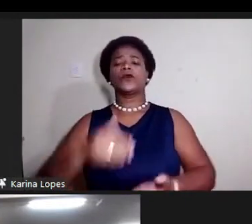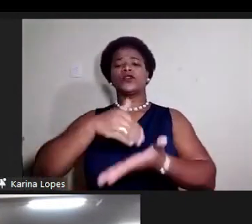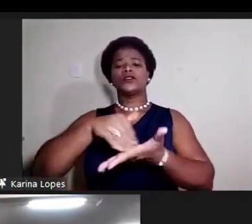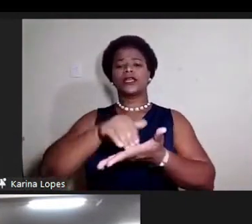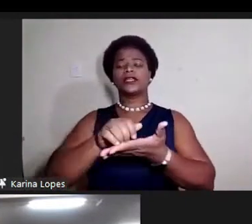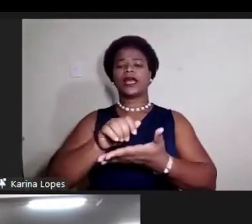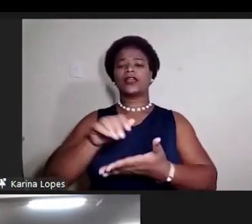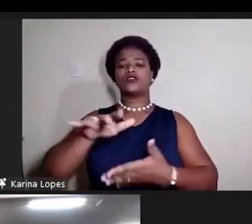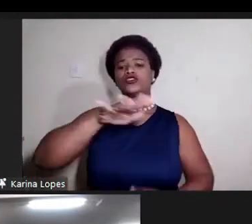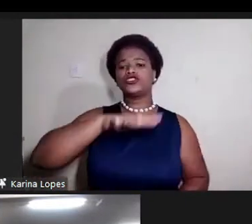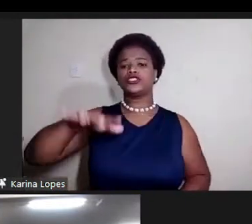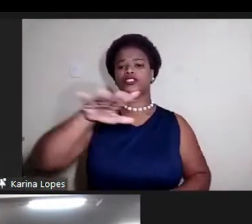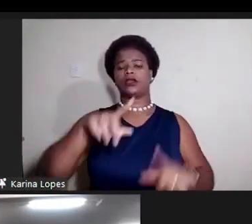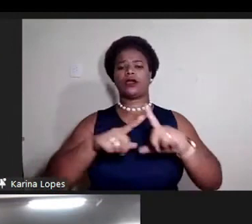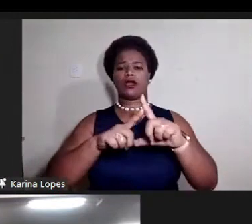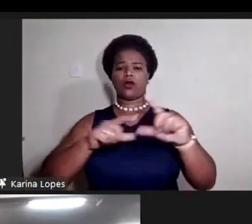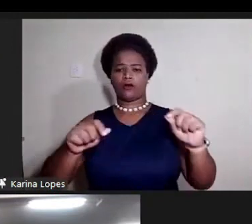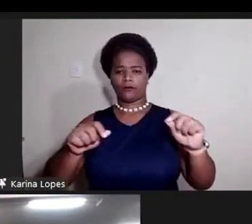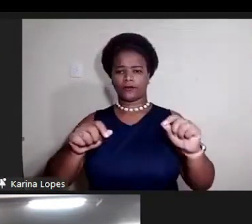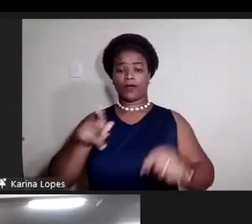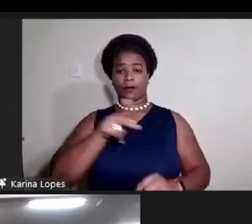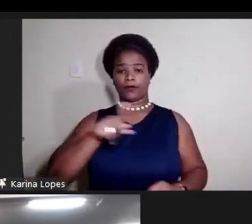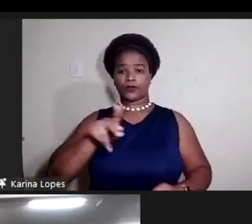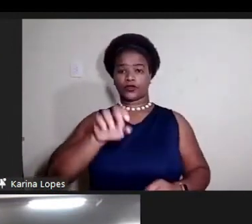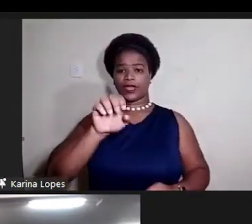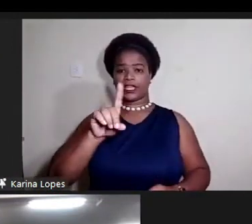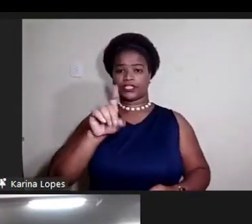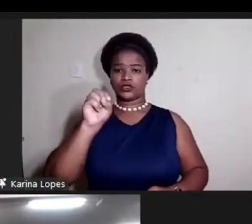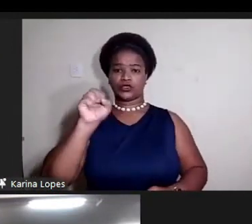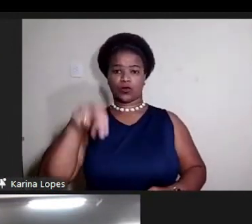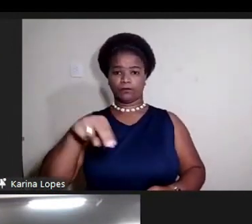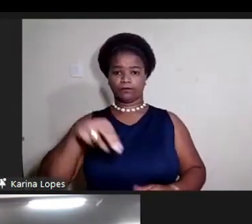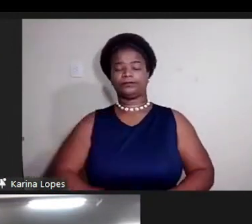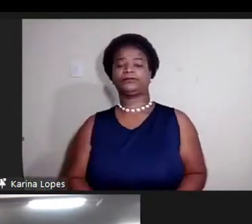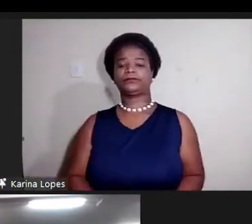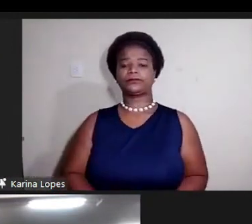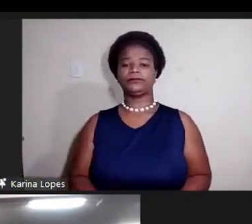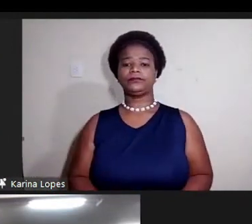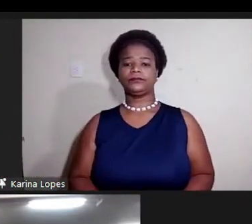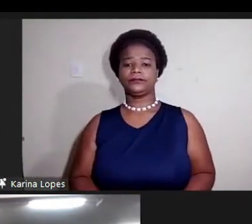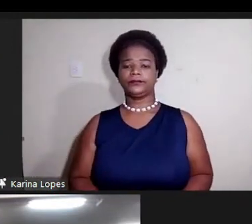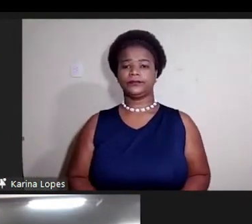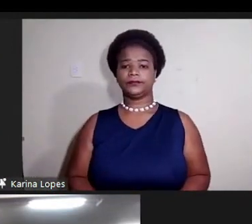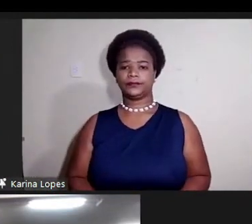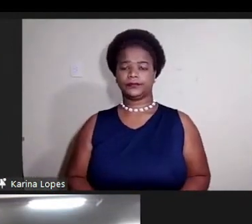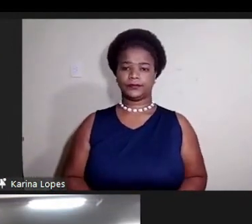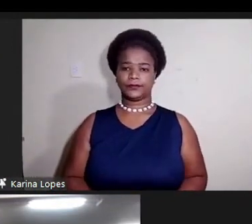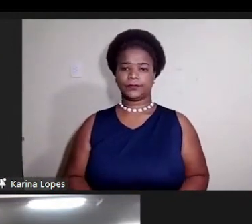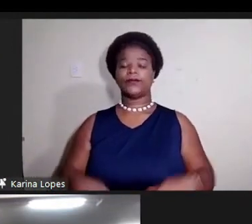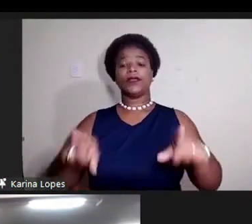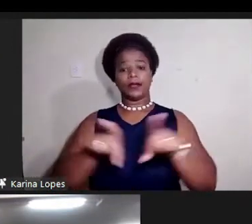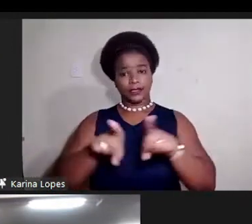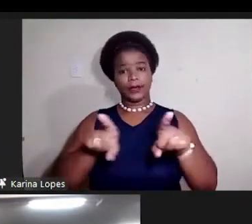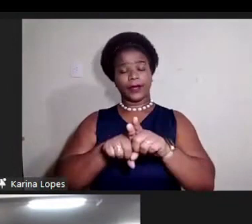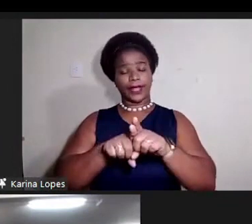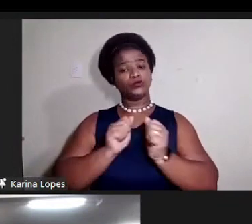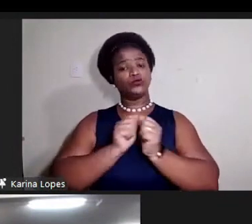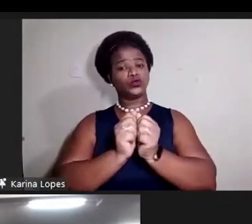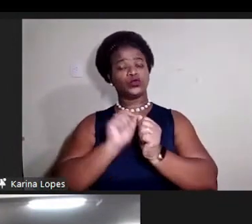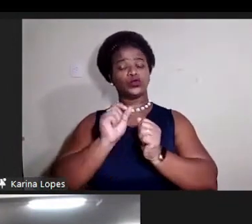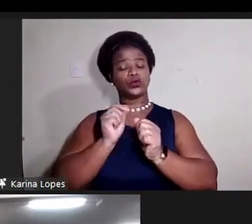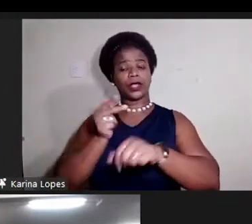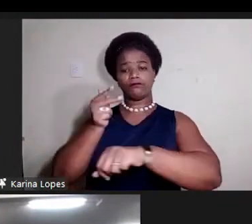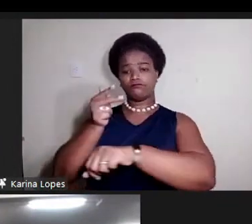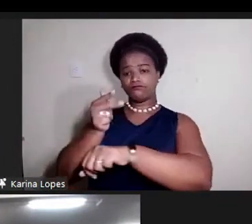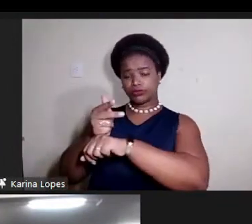Federal de Juiz de Fora, professor Edson Vieira da Fonseca Faria, e também nos acompanham por videoconferência